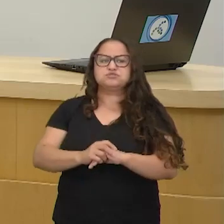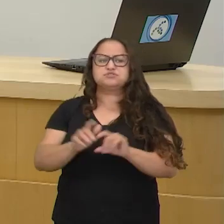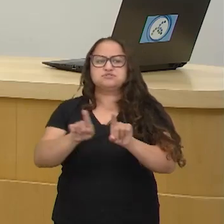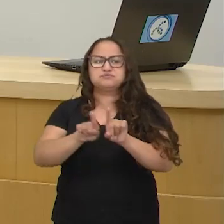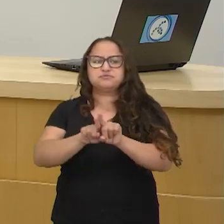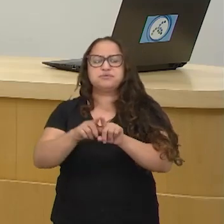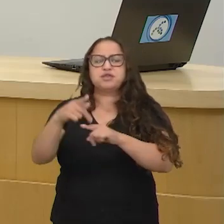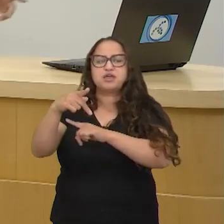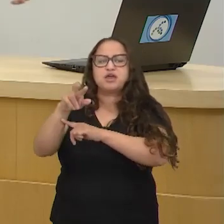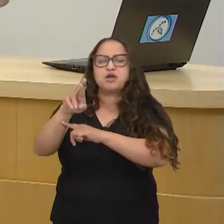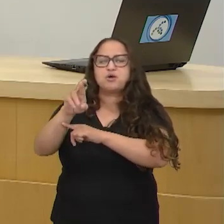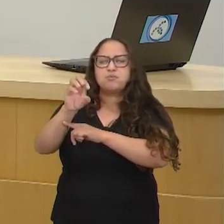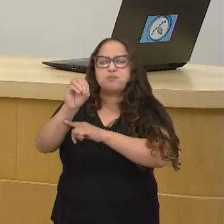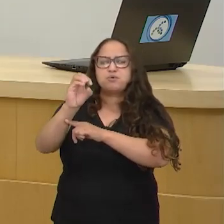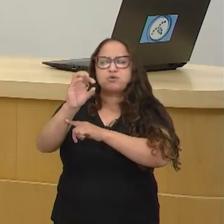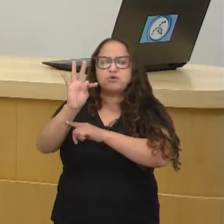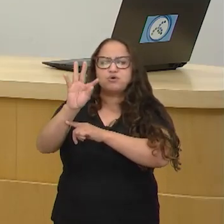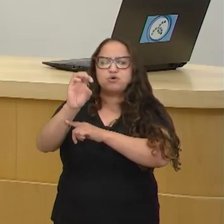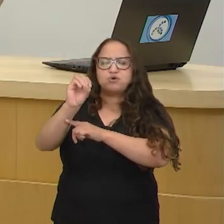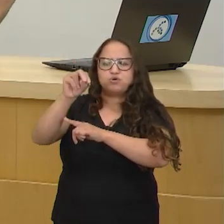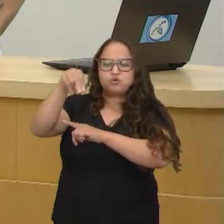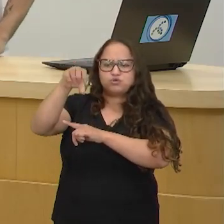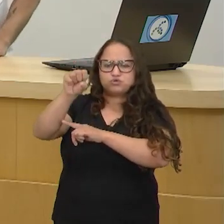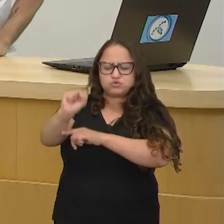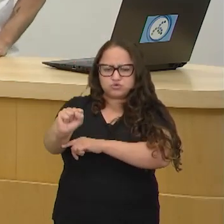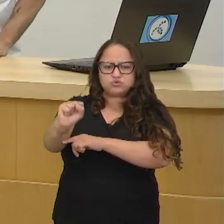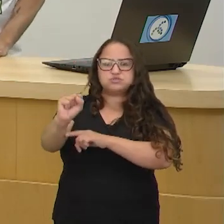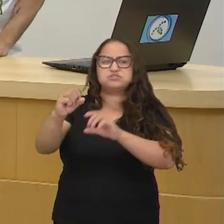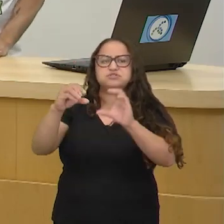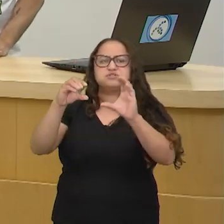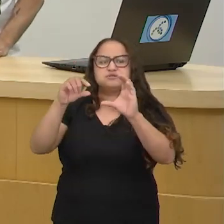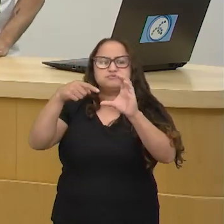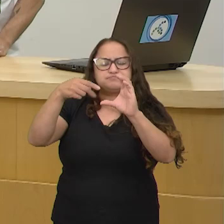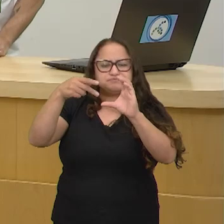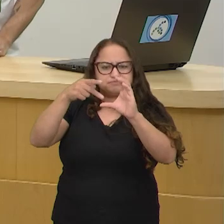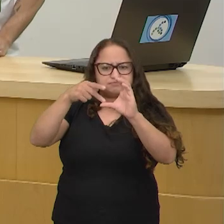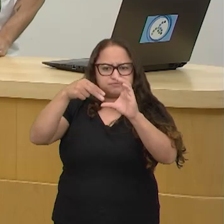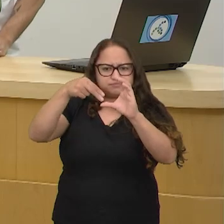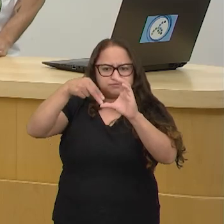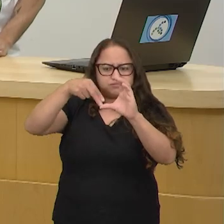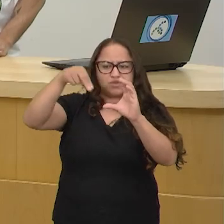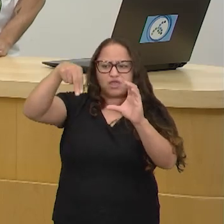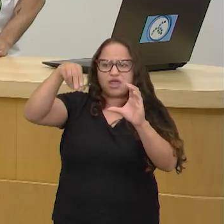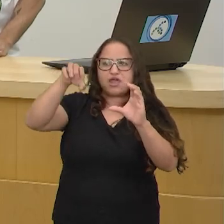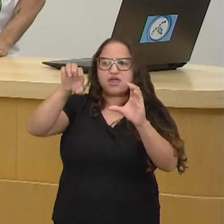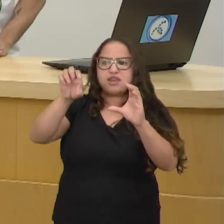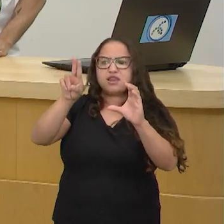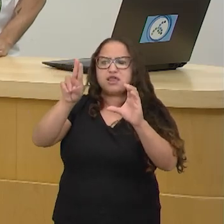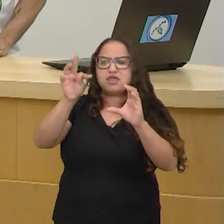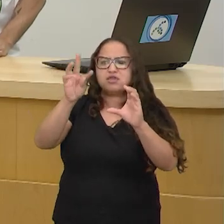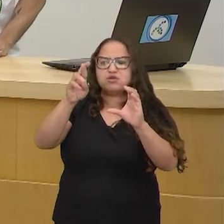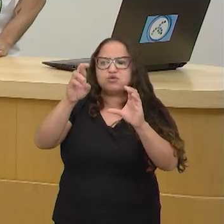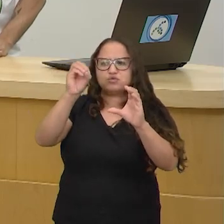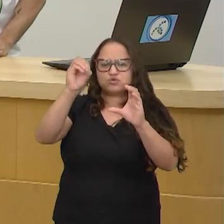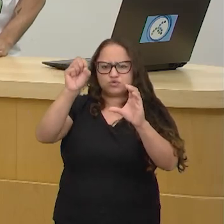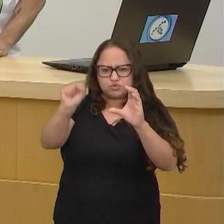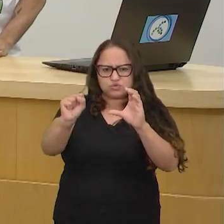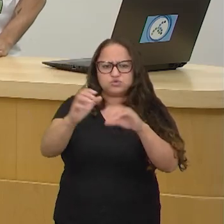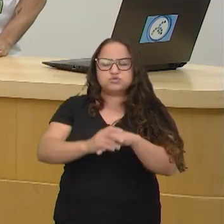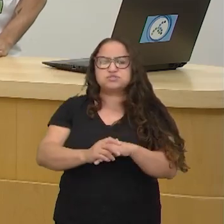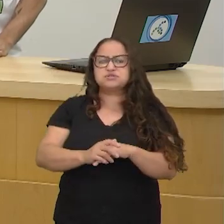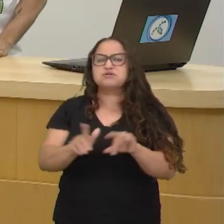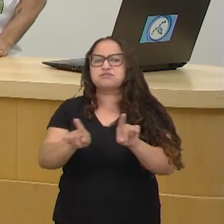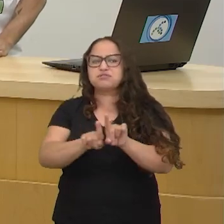mais falados, né. Isso aí, a professora Miriam colocou. Prótons, nêutrons, o pessoal aqui também da